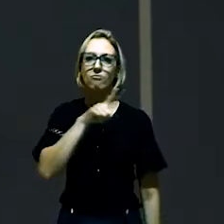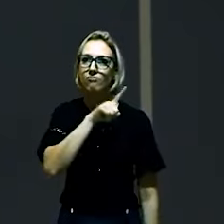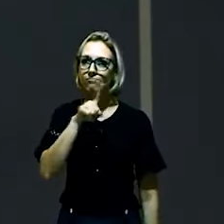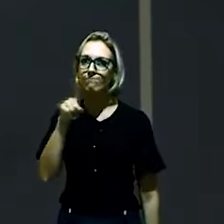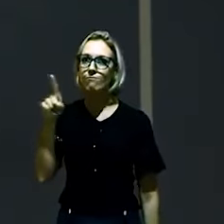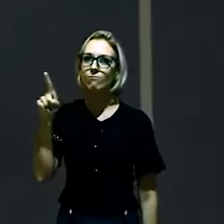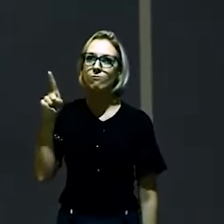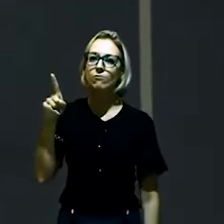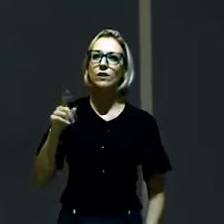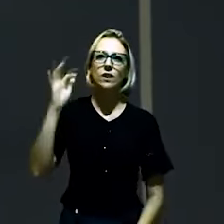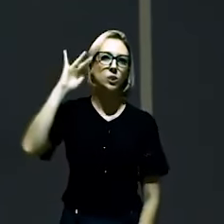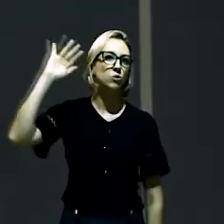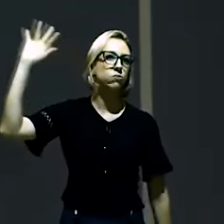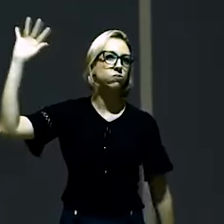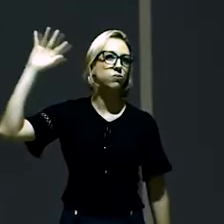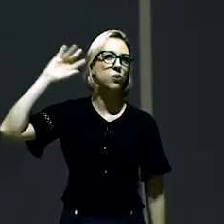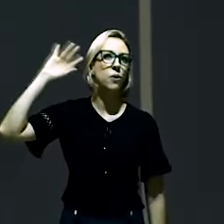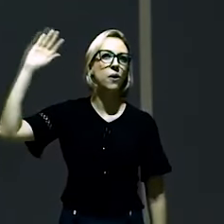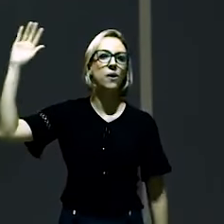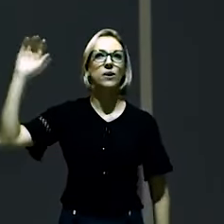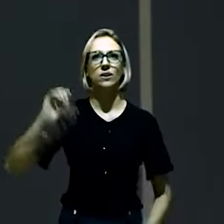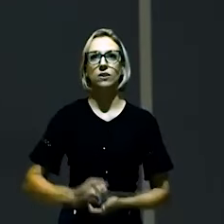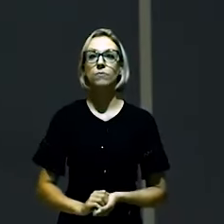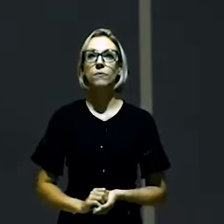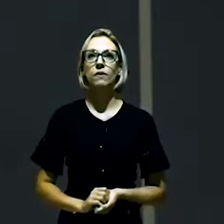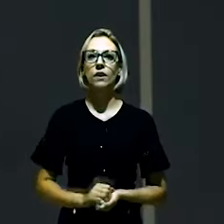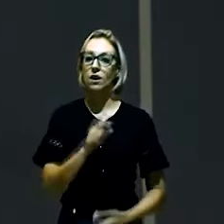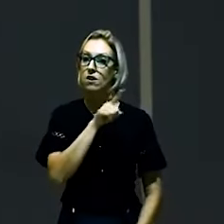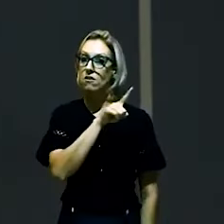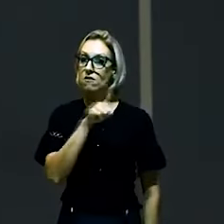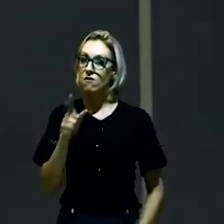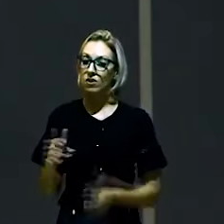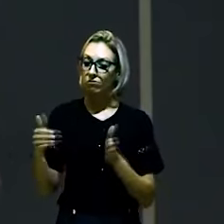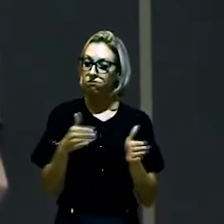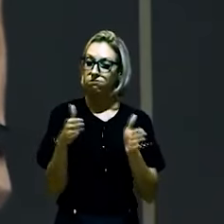uma visão, talvez, da onde você está caminhando.